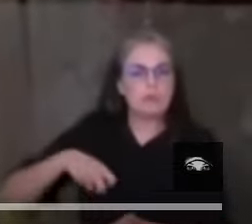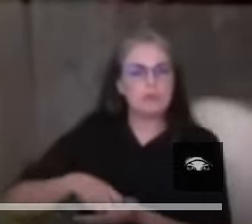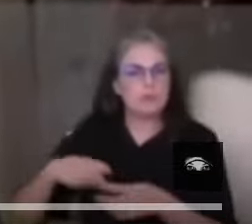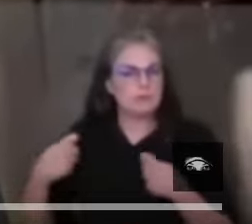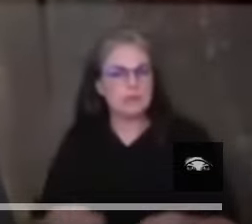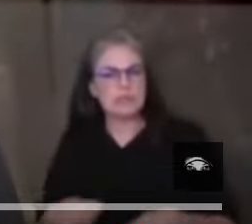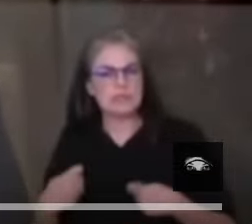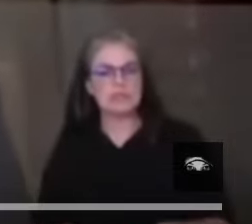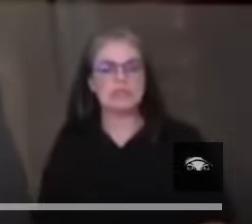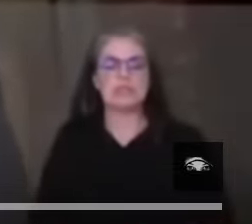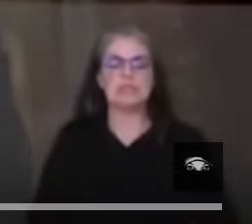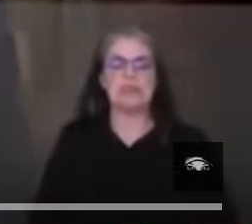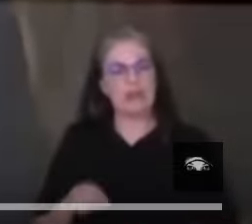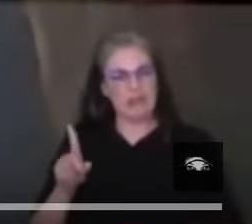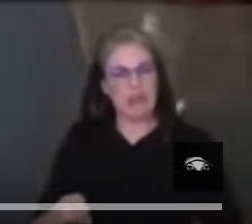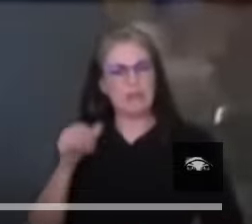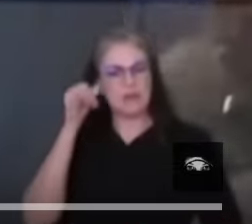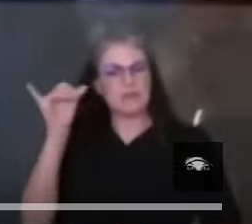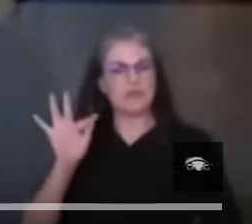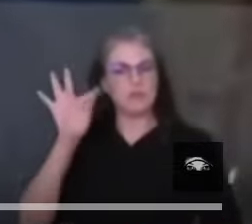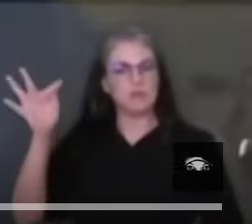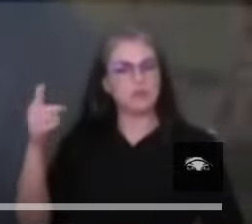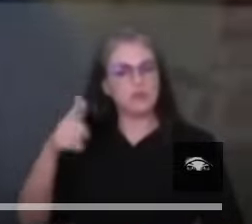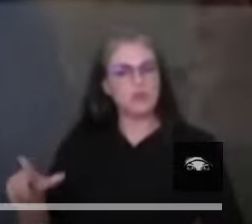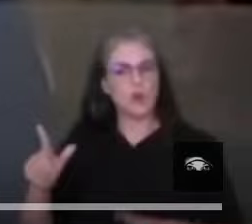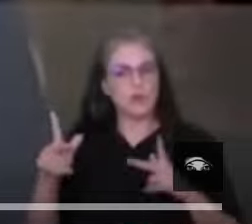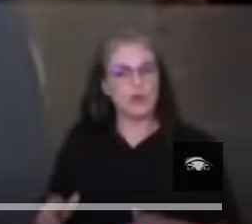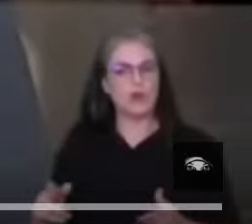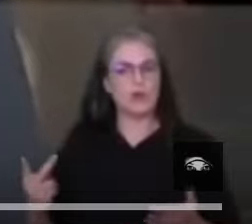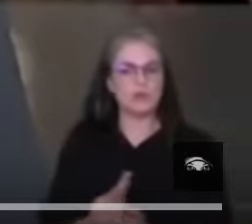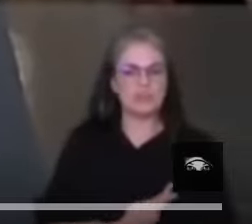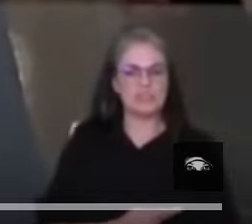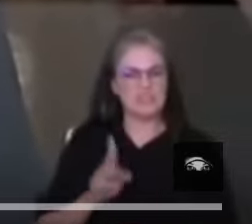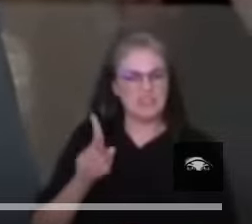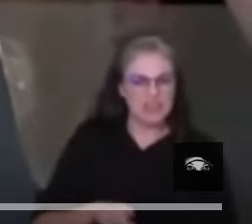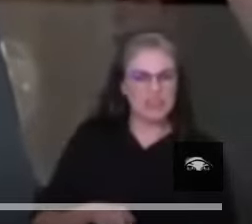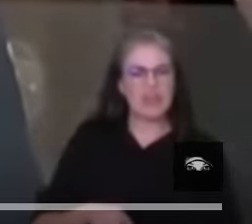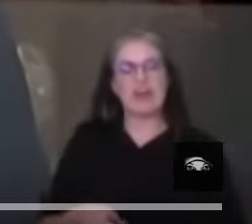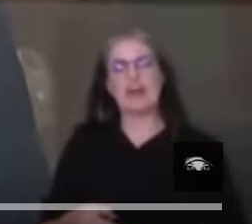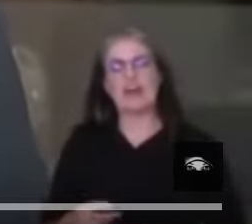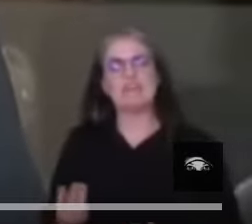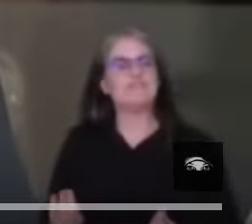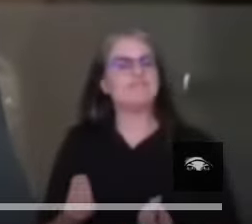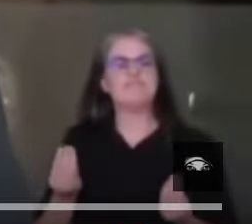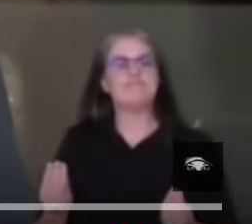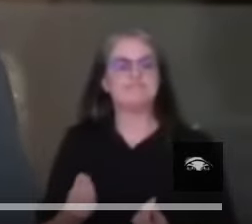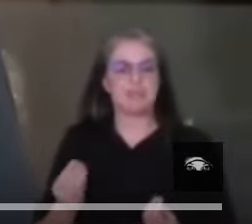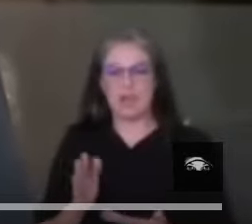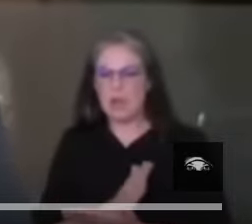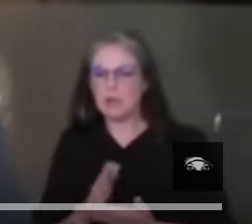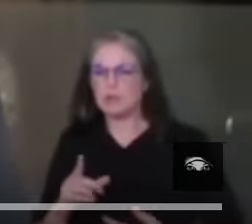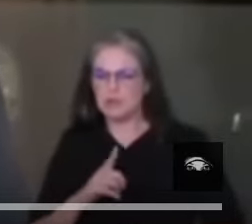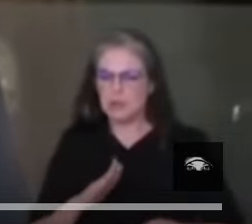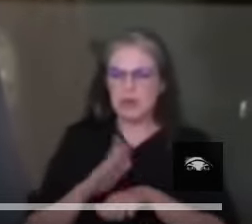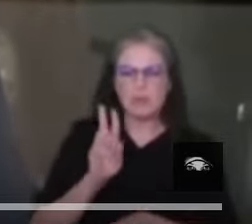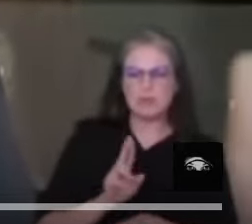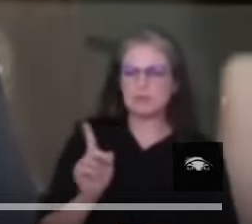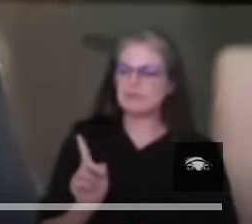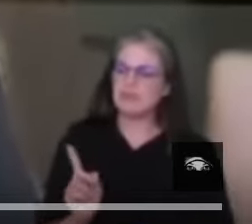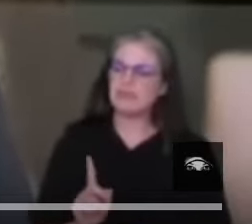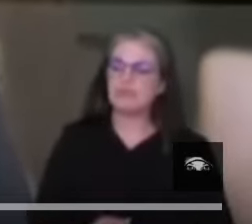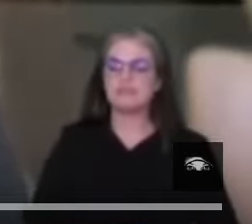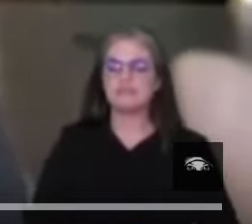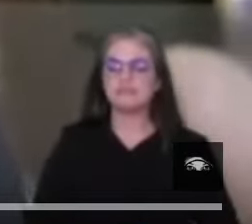necessárias para evitar que isso volte a acontecer, se elas realmente alcançarão algumas instituições que se veriam mais protegidas. Fala especificamente